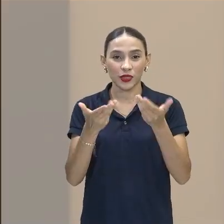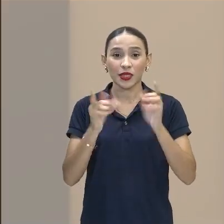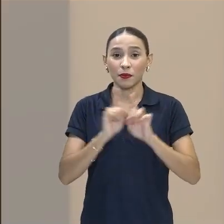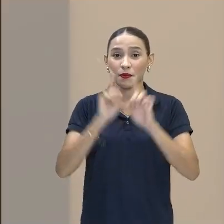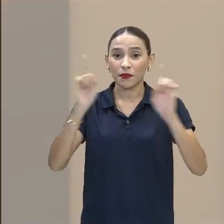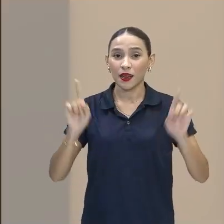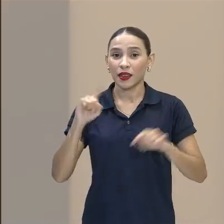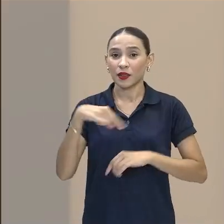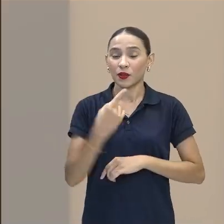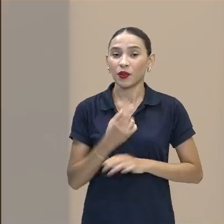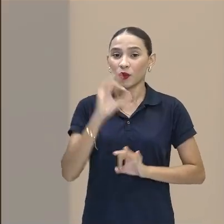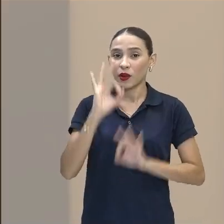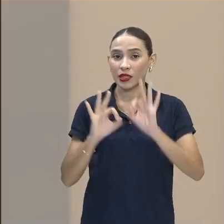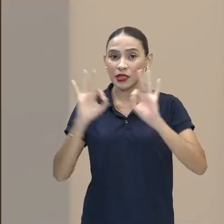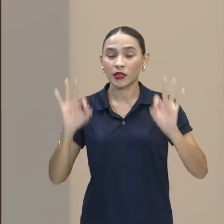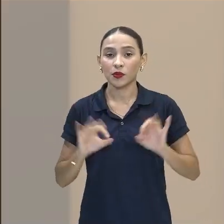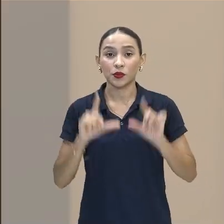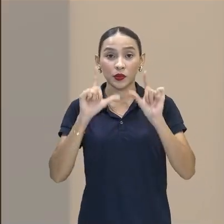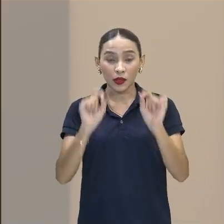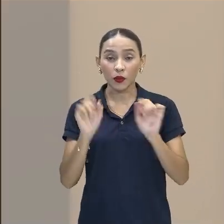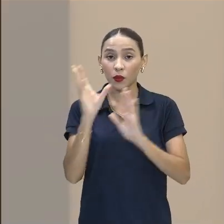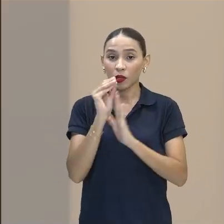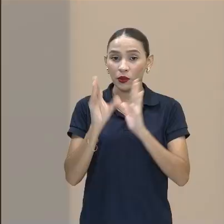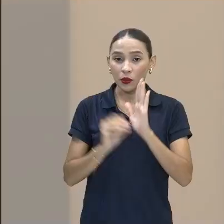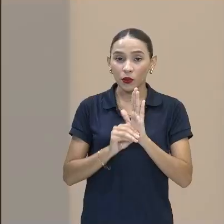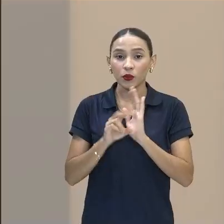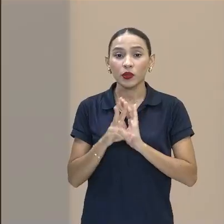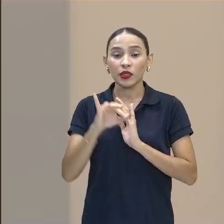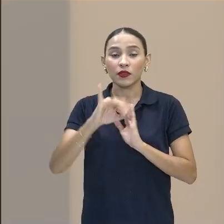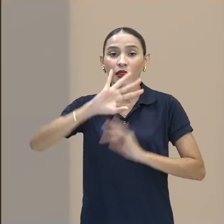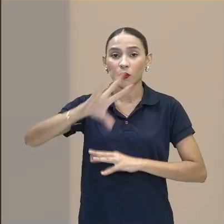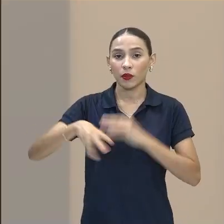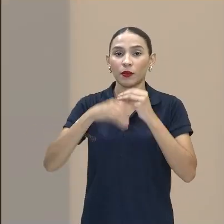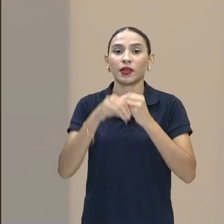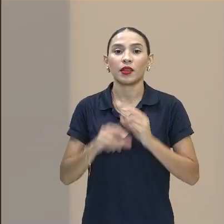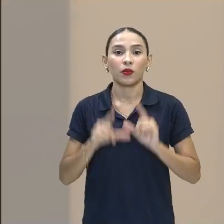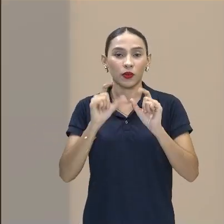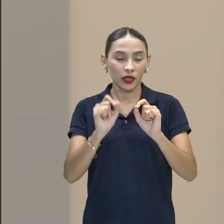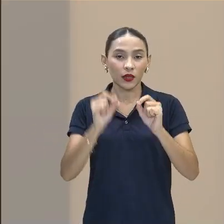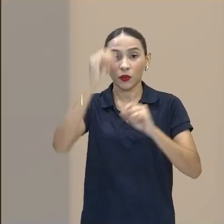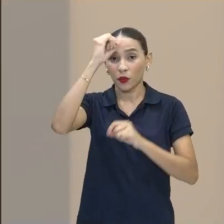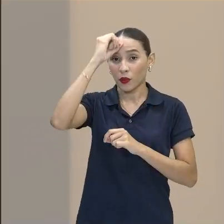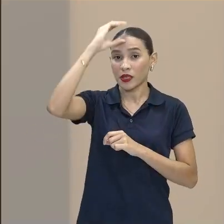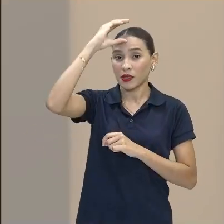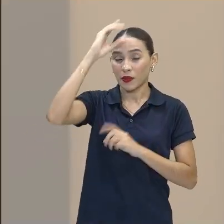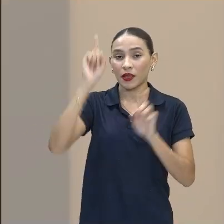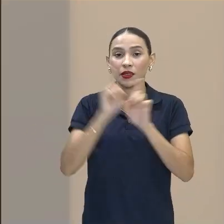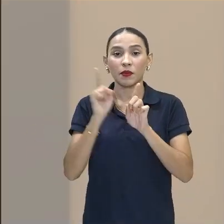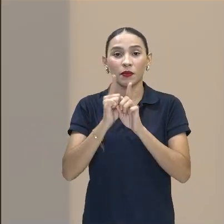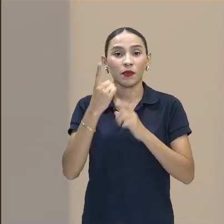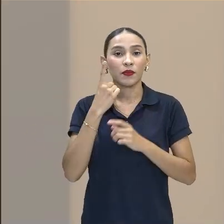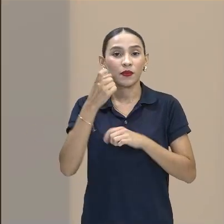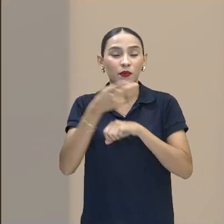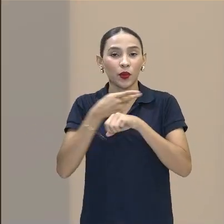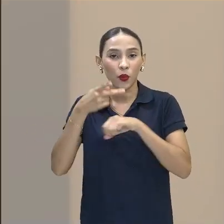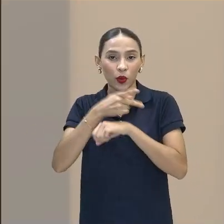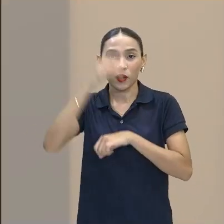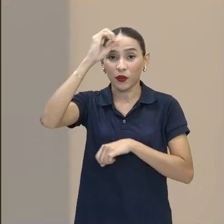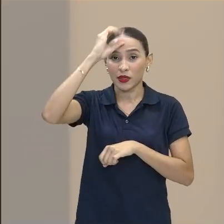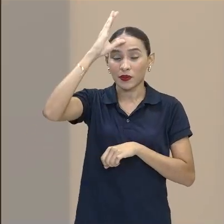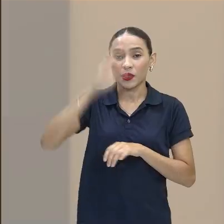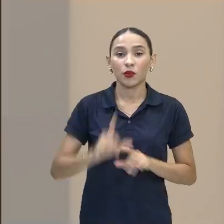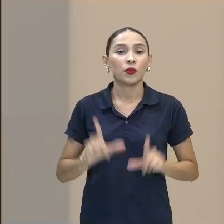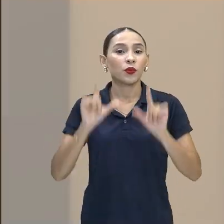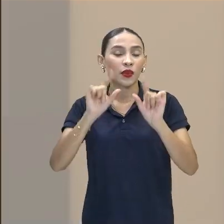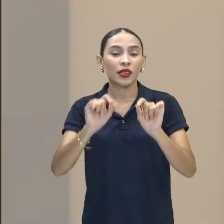nós elaboramos conteúdos que vão integrar esse conhecimento, essa busca do conhecimento. E o que é que nós